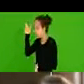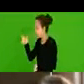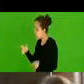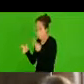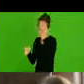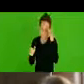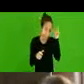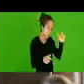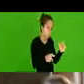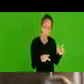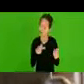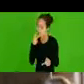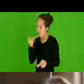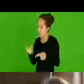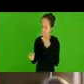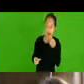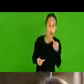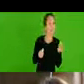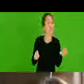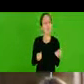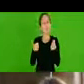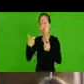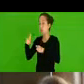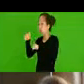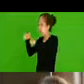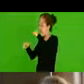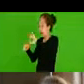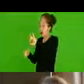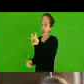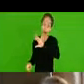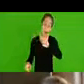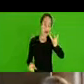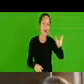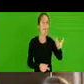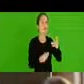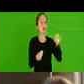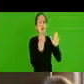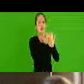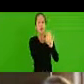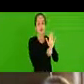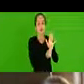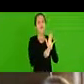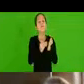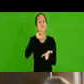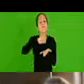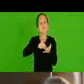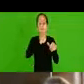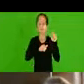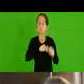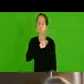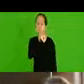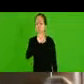não estabelece categorias de análise e de conteúdo. O que os sujeitos estão dizendo?